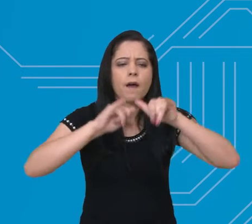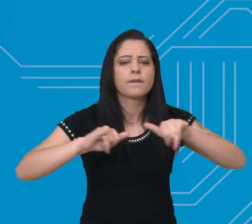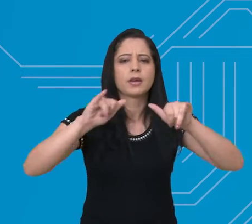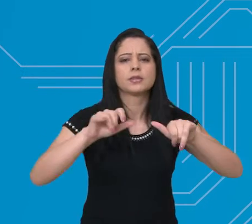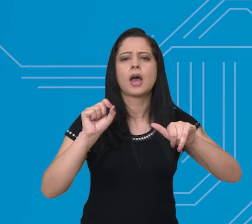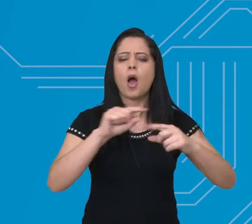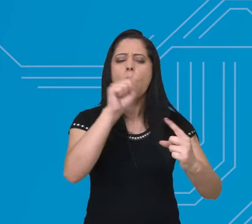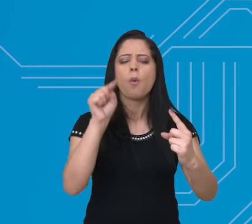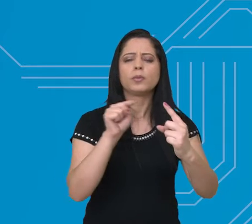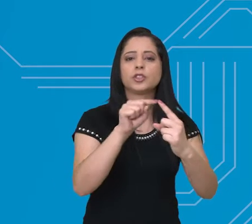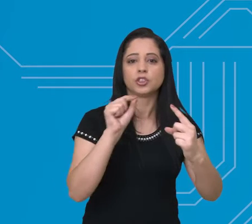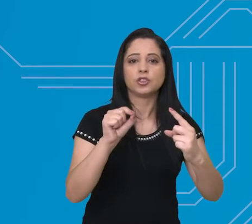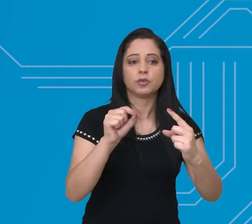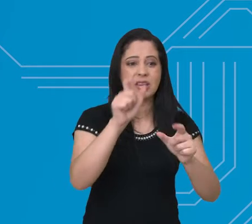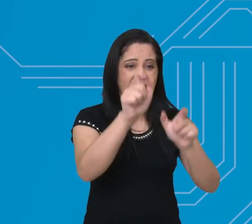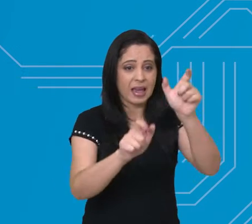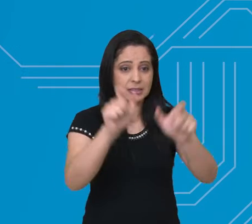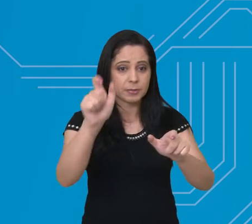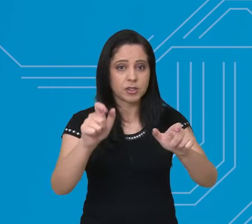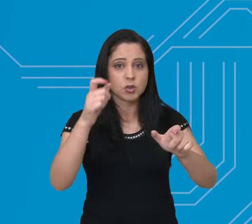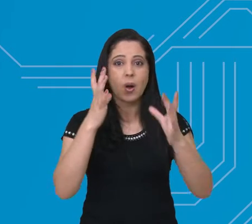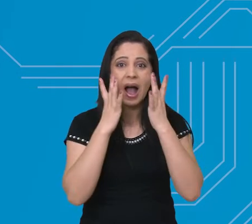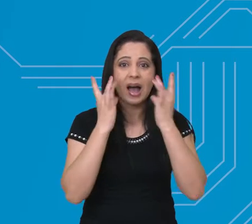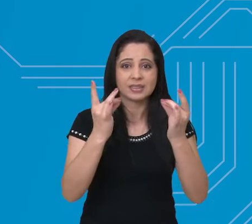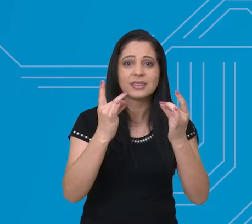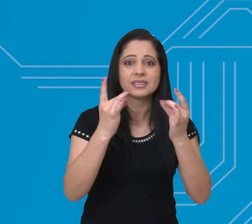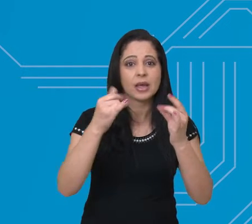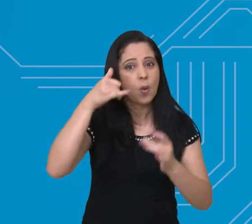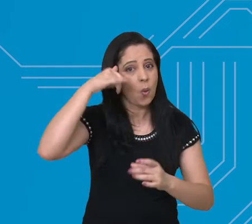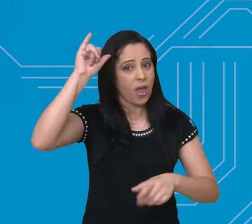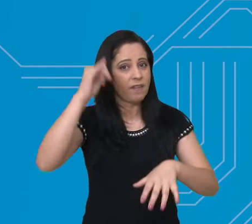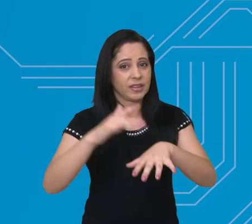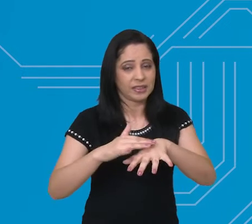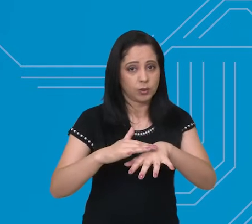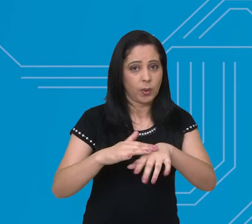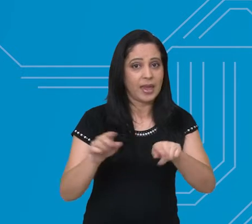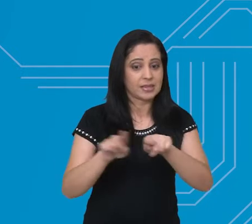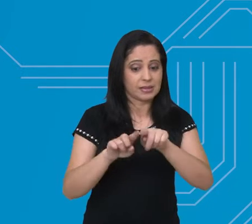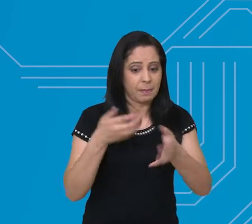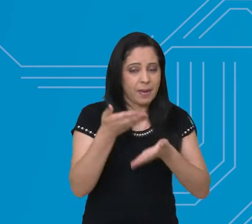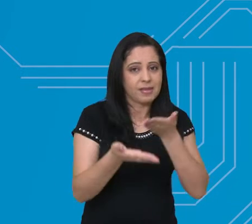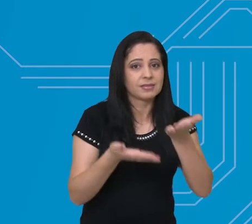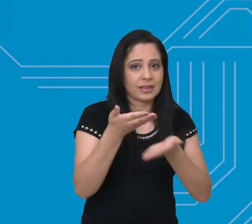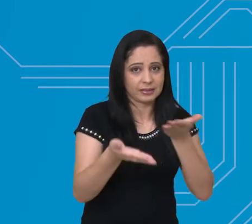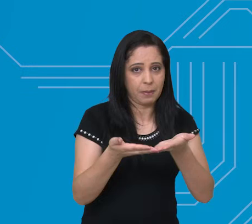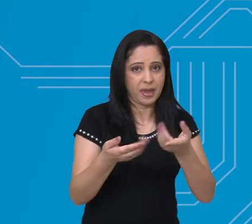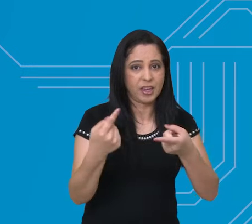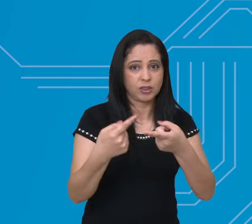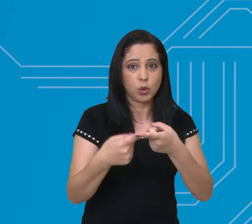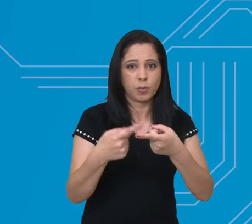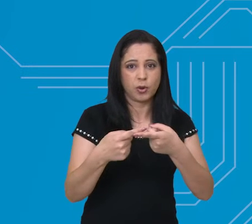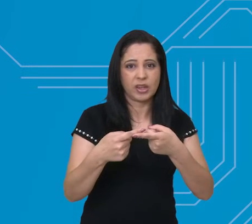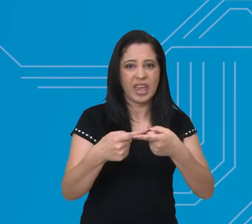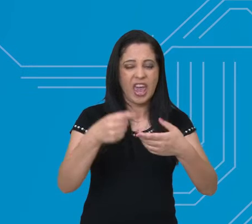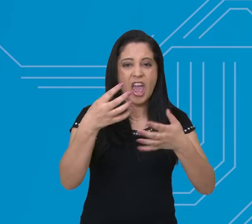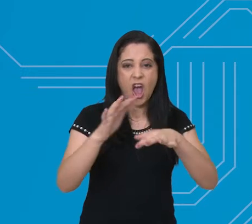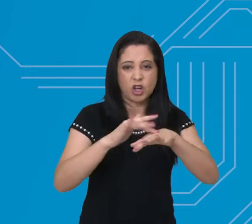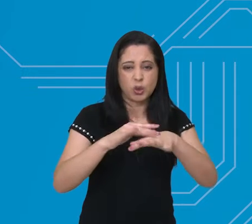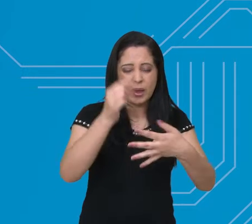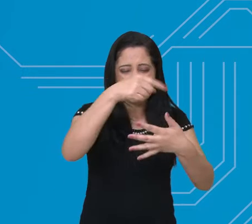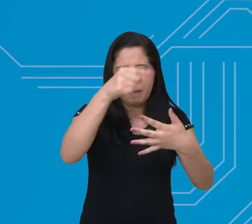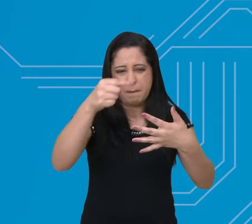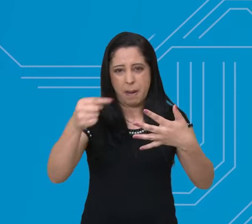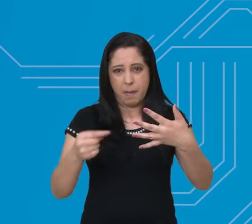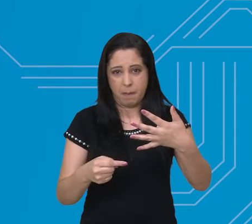principal objetivo alertar sobre a prevenção, tratamento e os sintomas deste, que é o segundo câncer mais comum entre os homens. E quando se